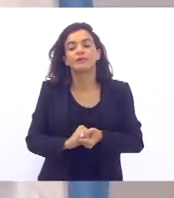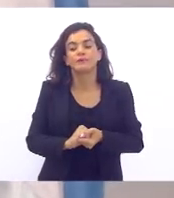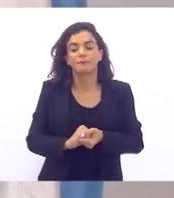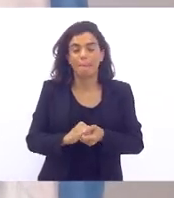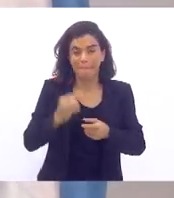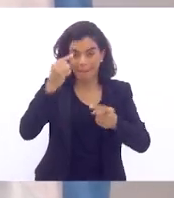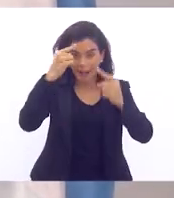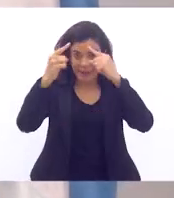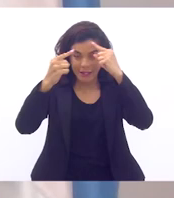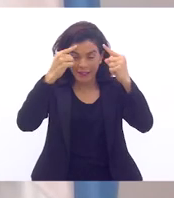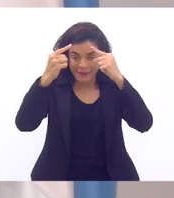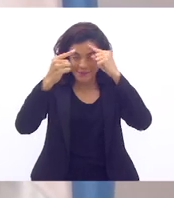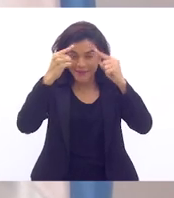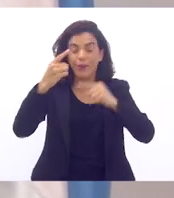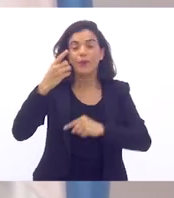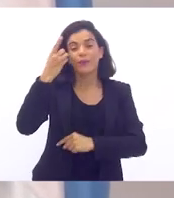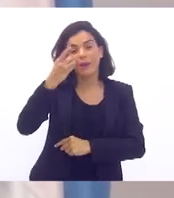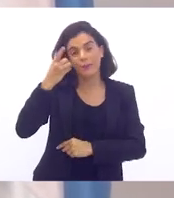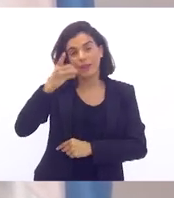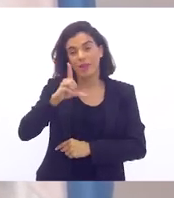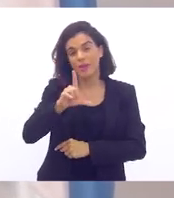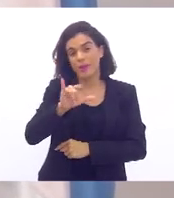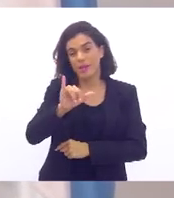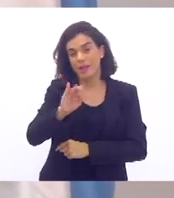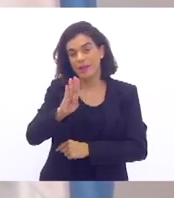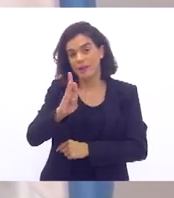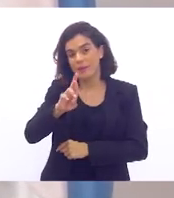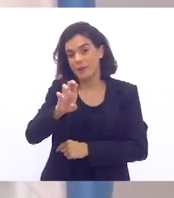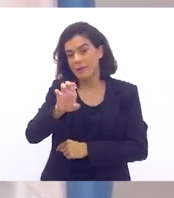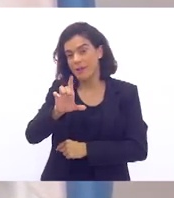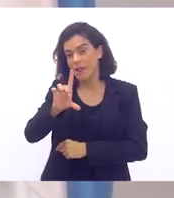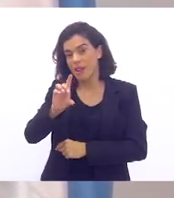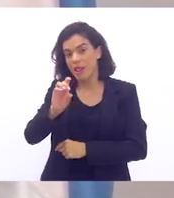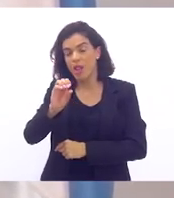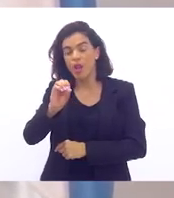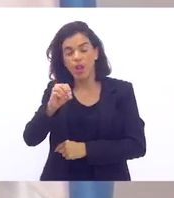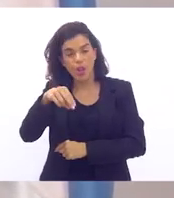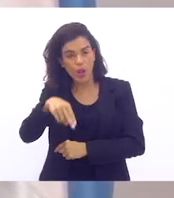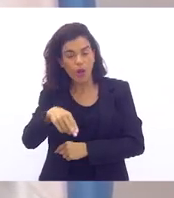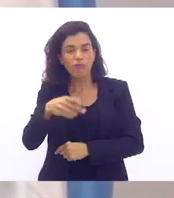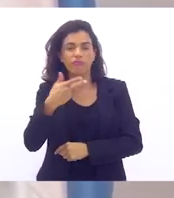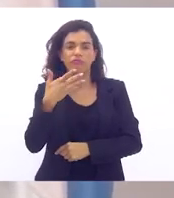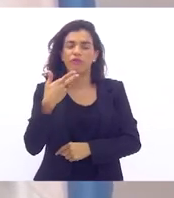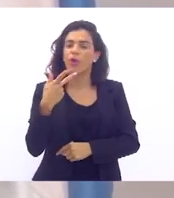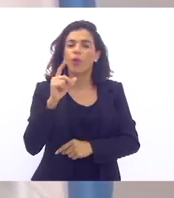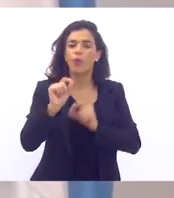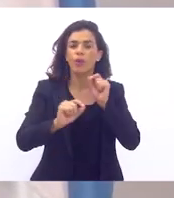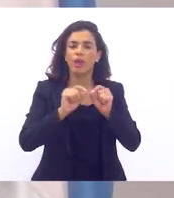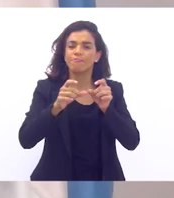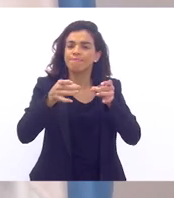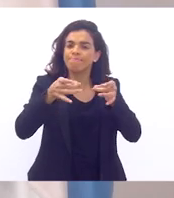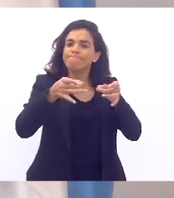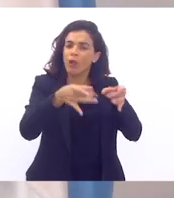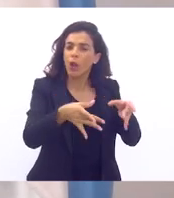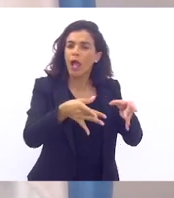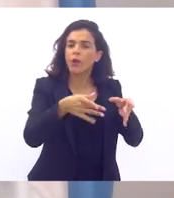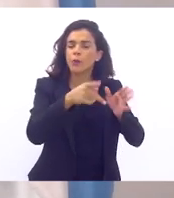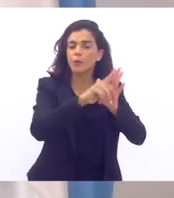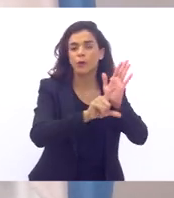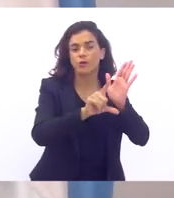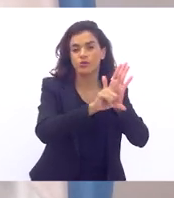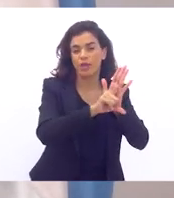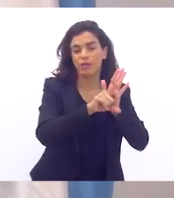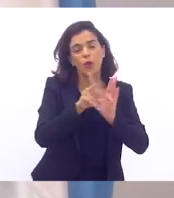imediatamente o deputado librelon Abriu Mão do projeto dele e disse para que a gente continuasse com o projeto